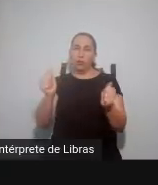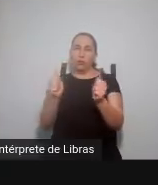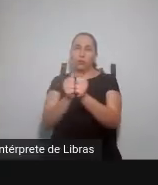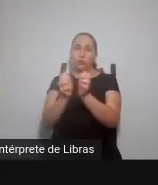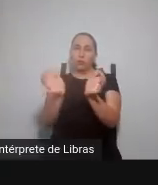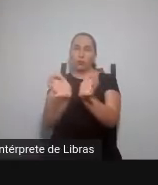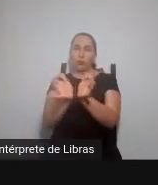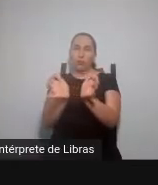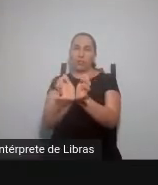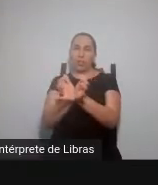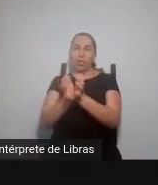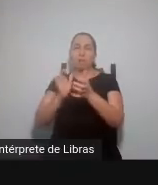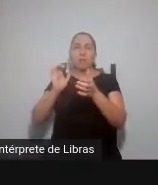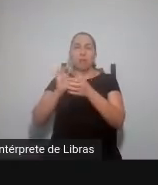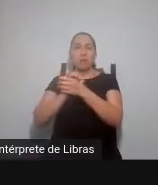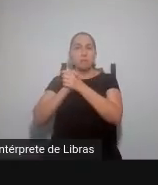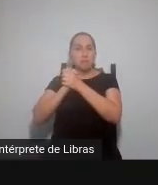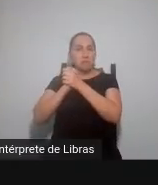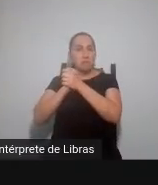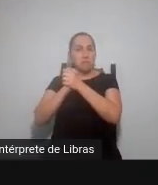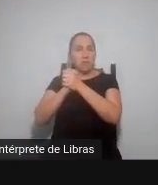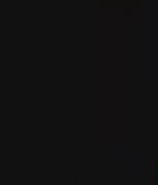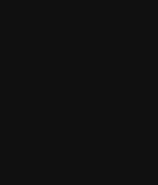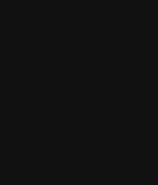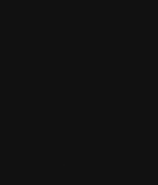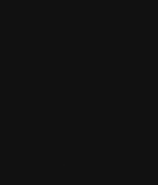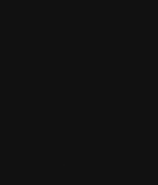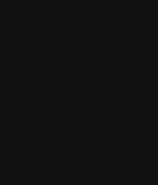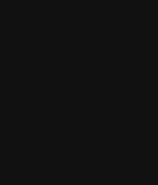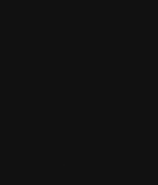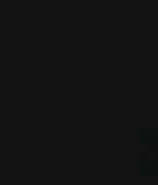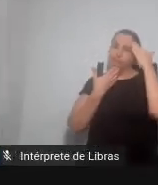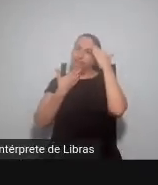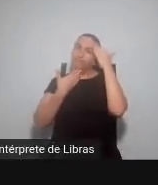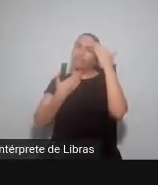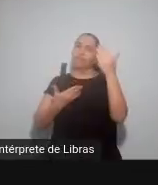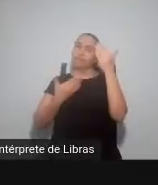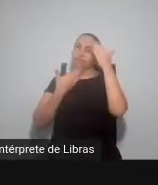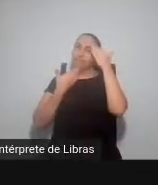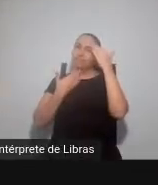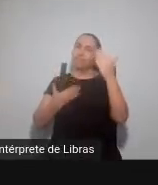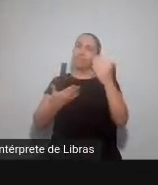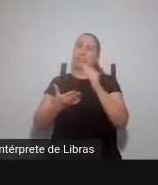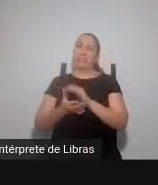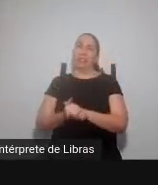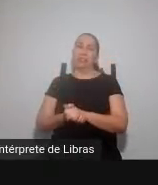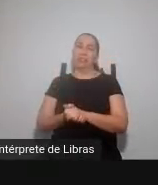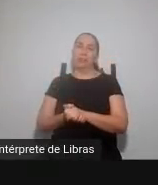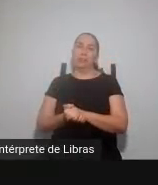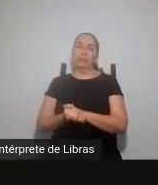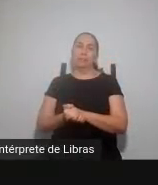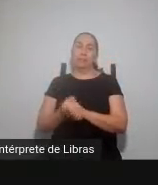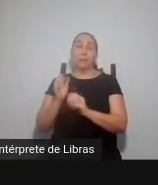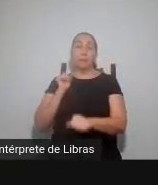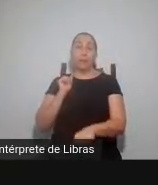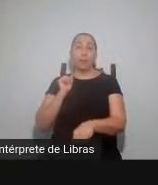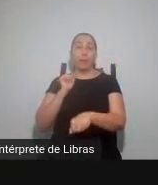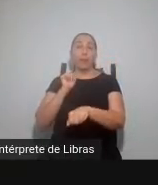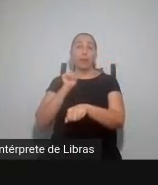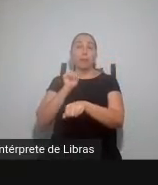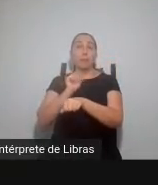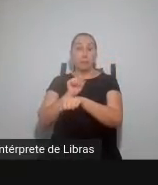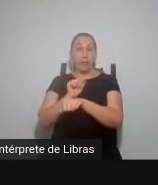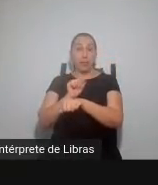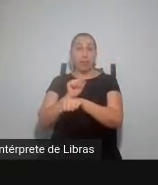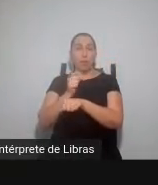tantos desafios. Obrigada, Lu. Esse tipo de... Doca, deixa eu te atrapalhar só um pouquinho. Ah, não, você parou